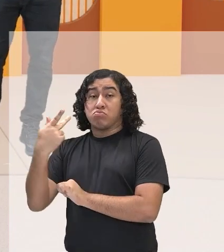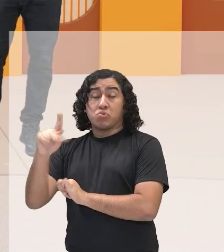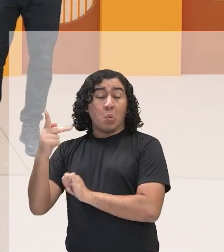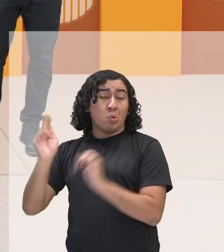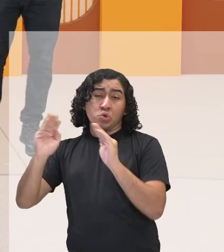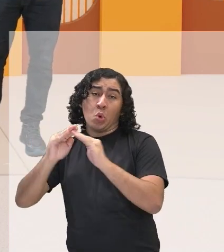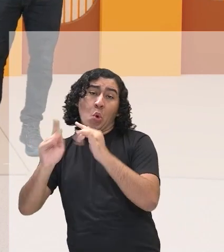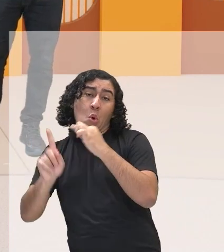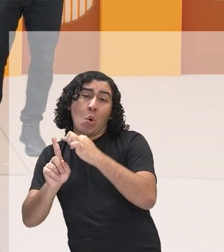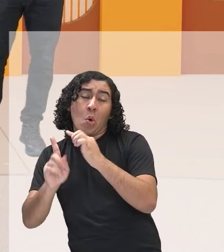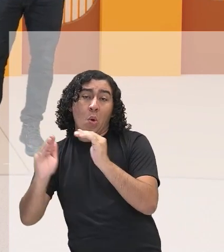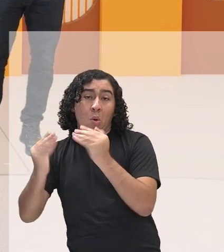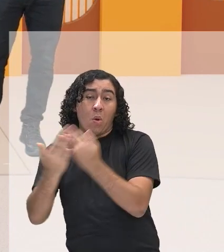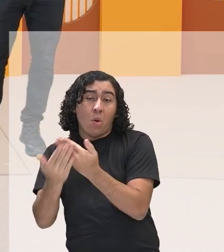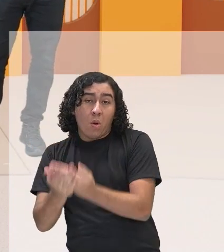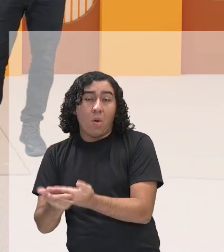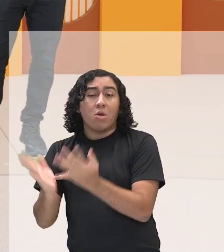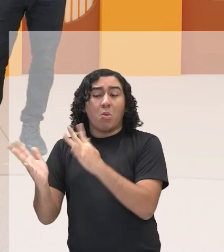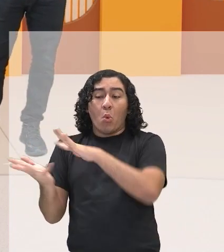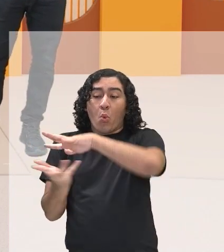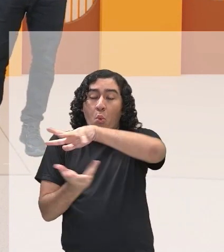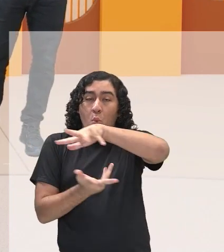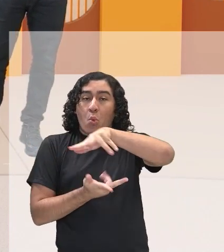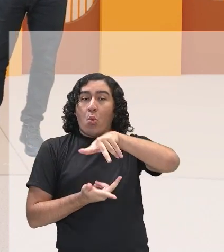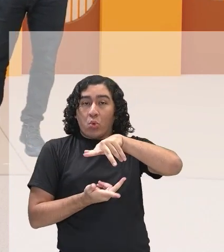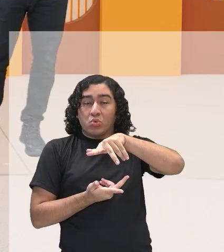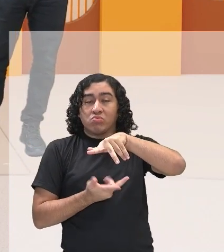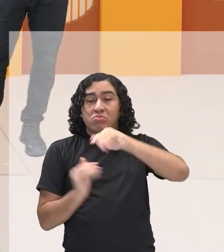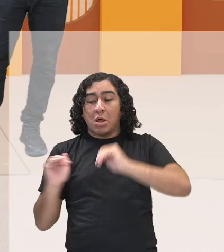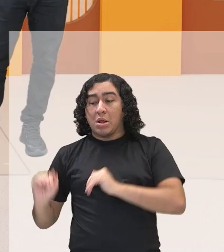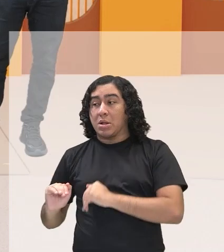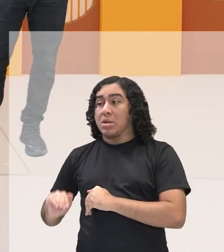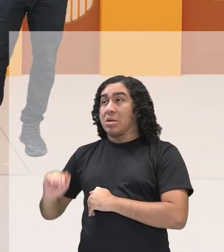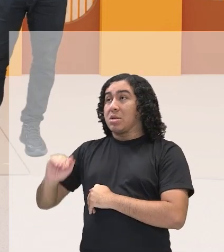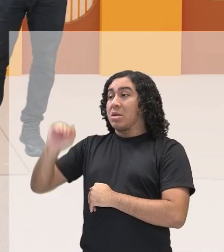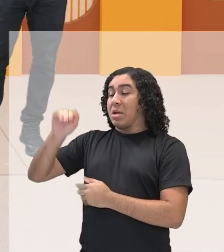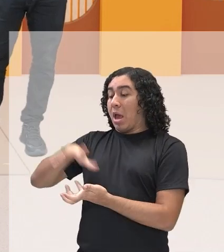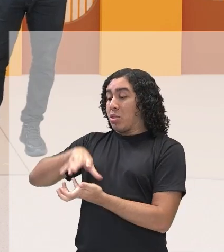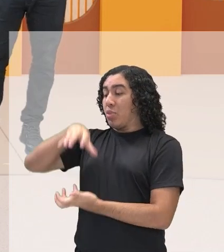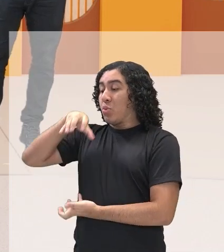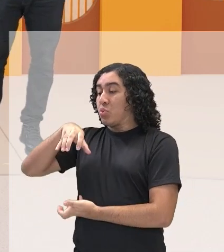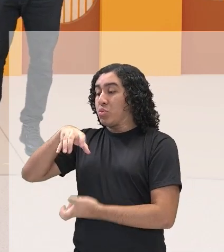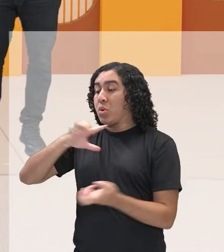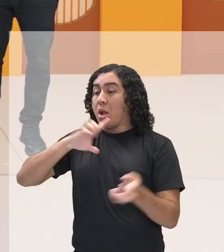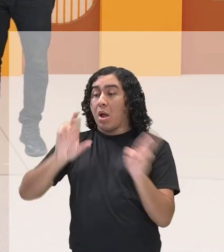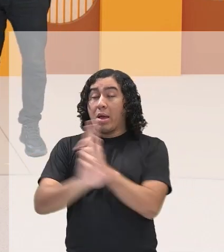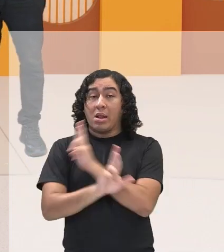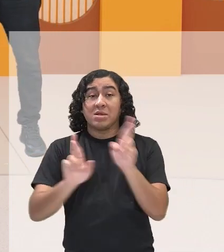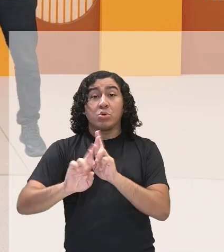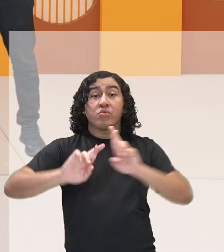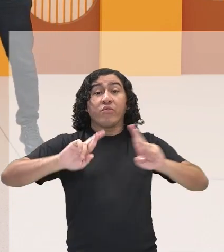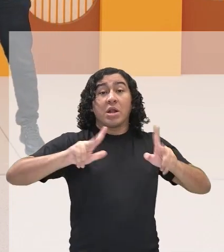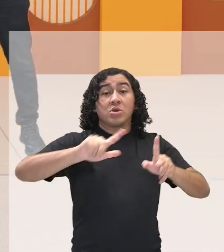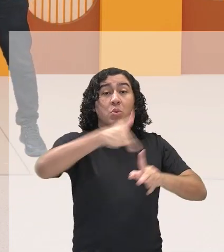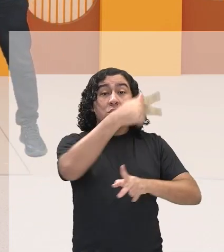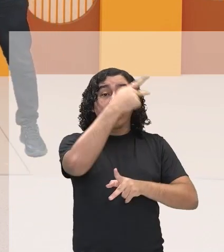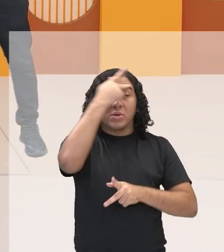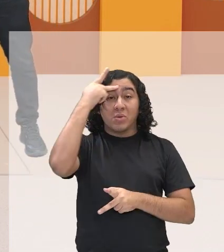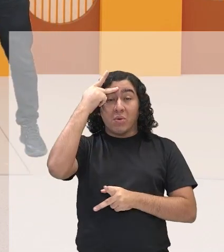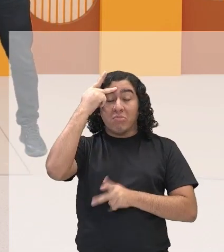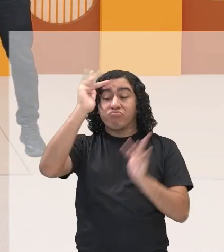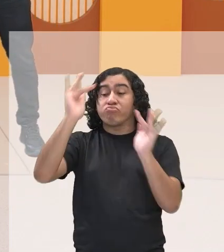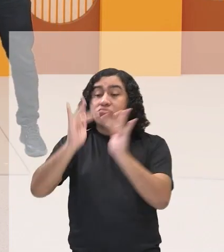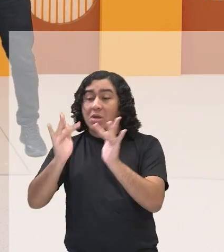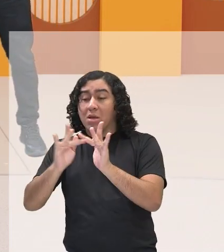né, crescendo, já vai se relacionando de uma outra maneira, né, com as pessoas. Então, vai